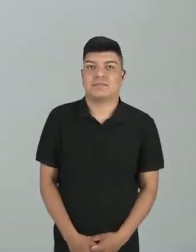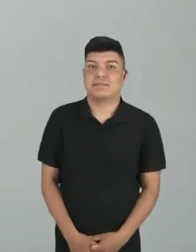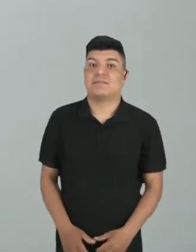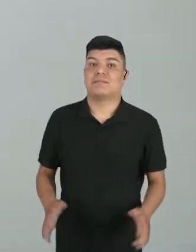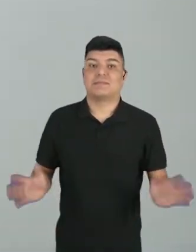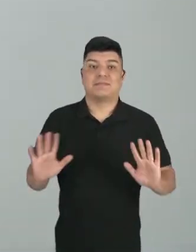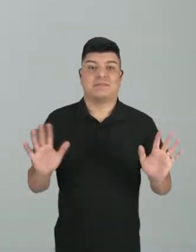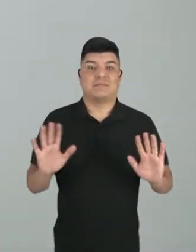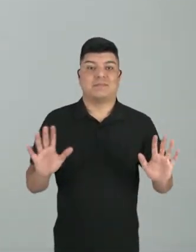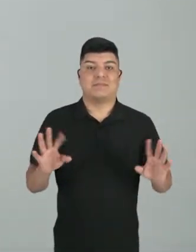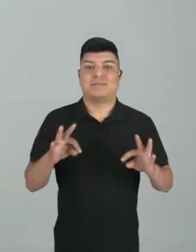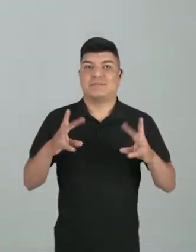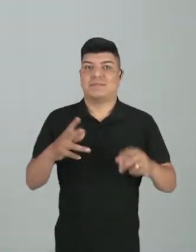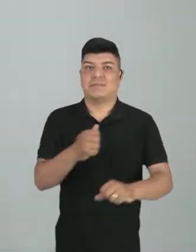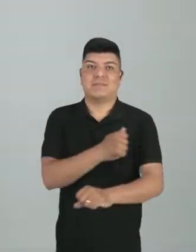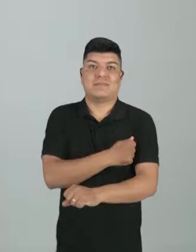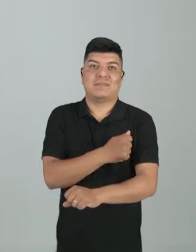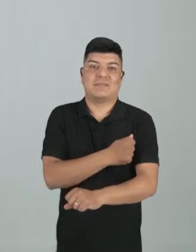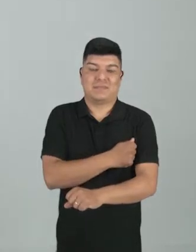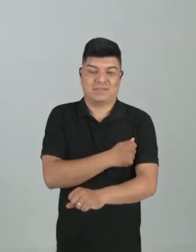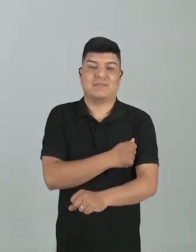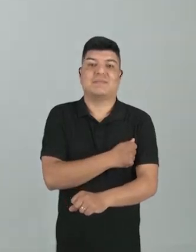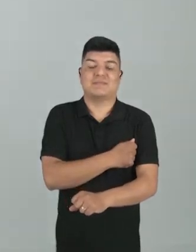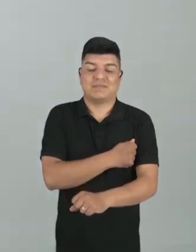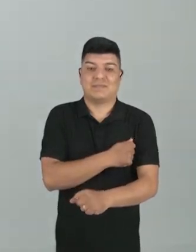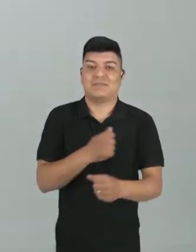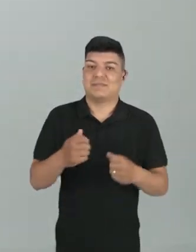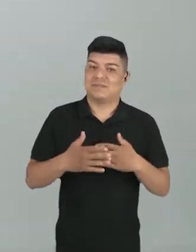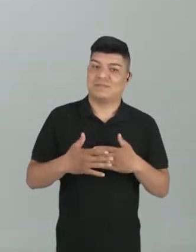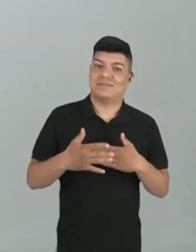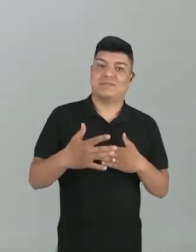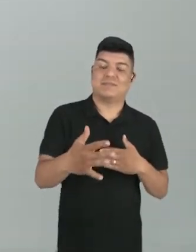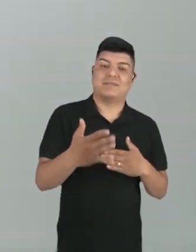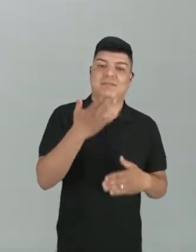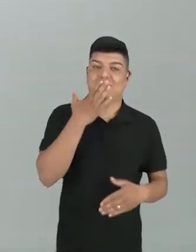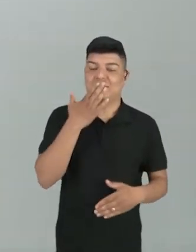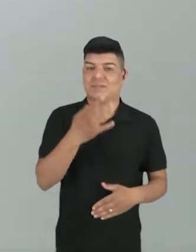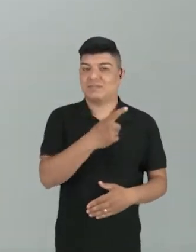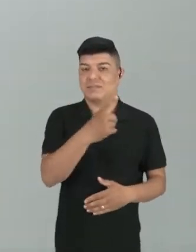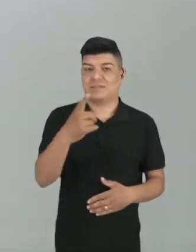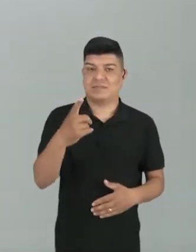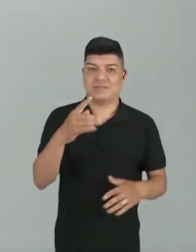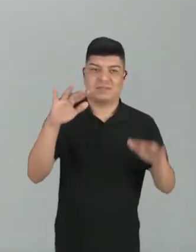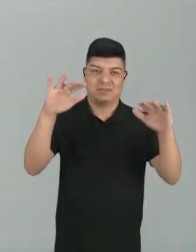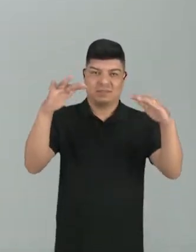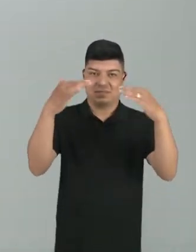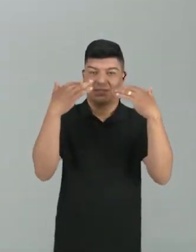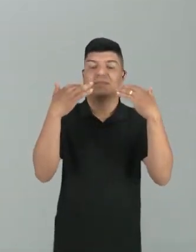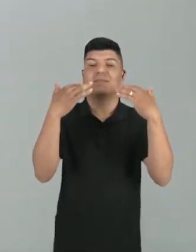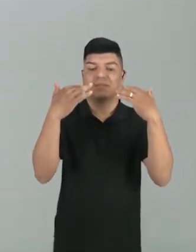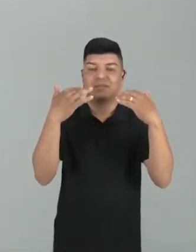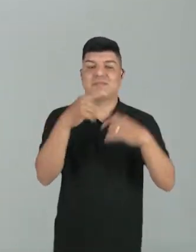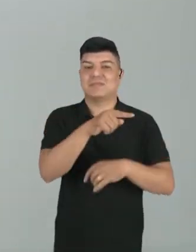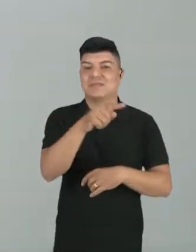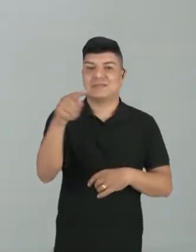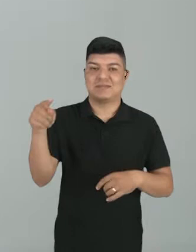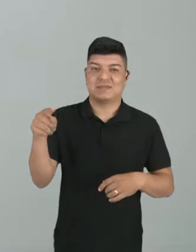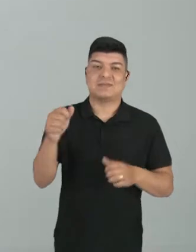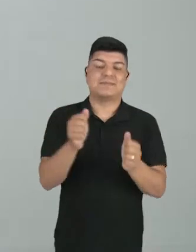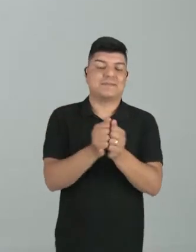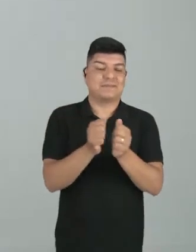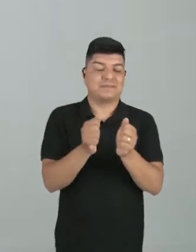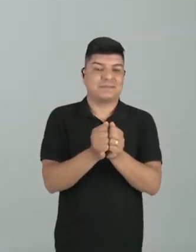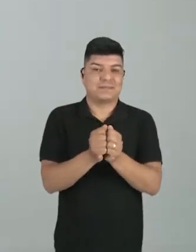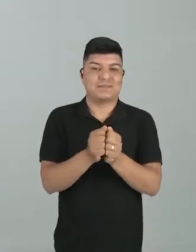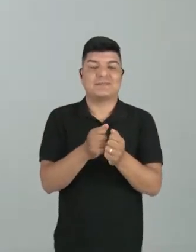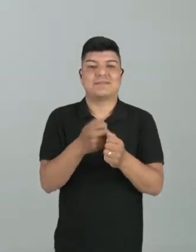Olá a todos os alunos e alunas. A partir de agora eu peço a sua atenção para que você